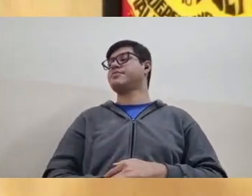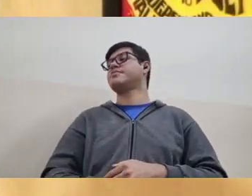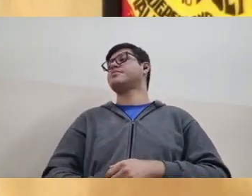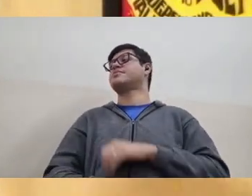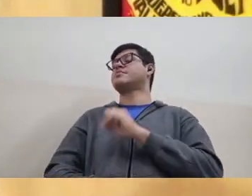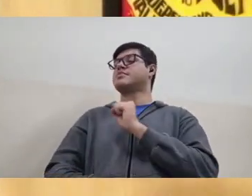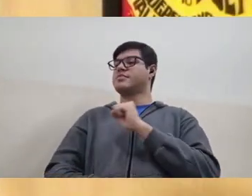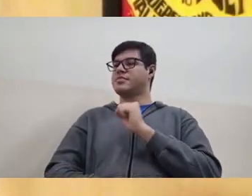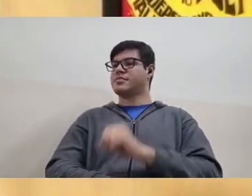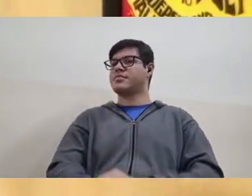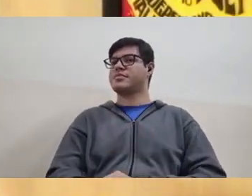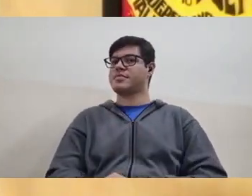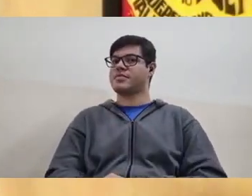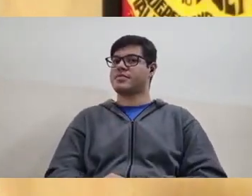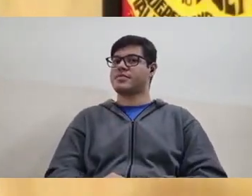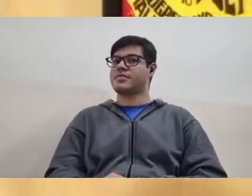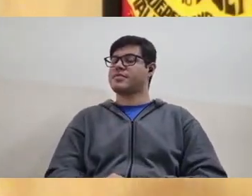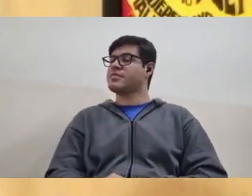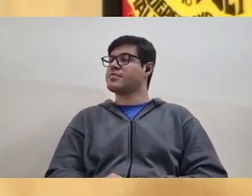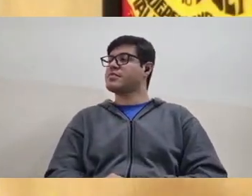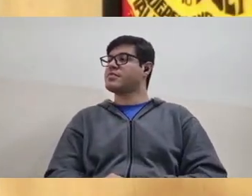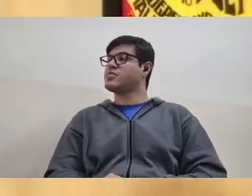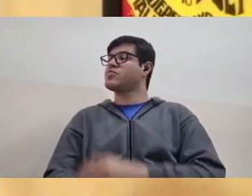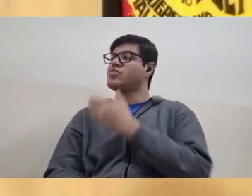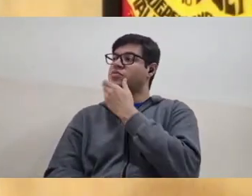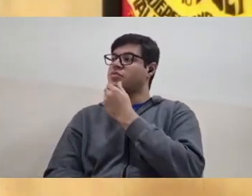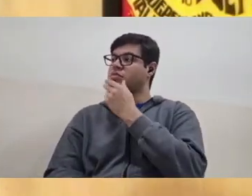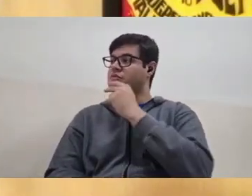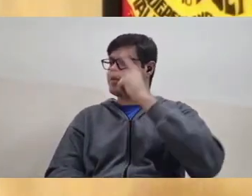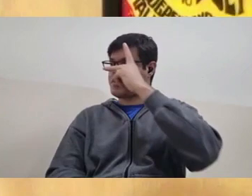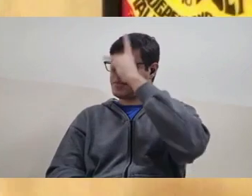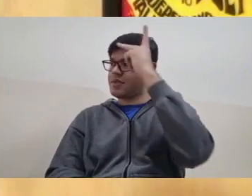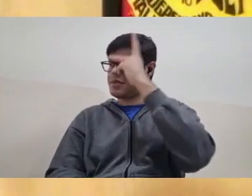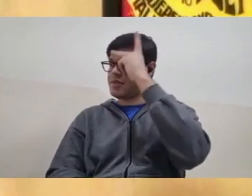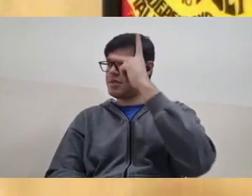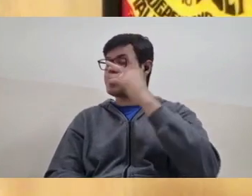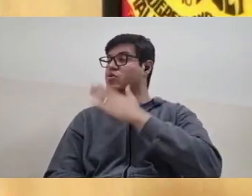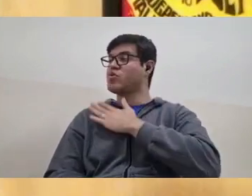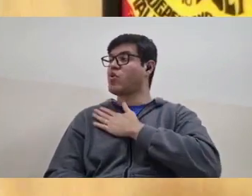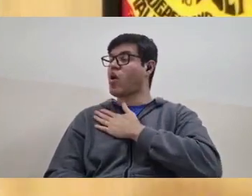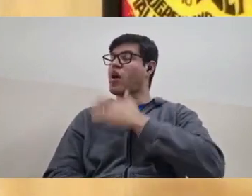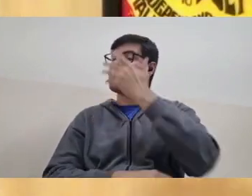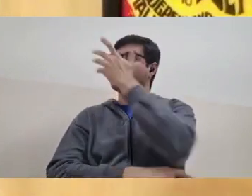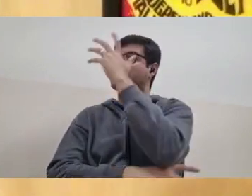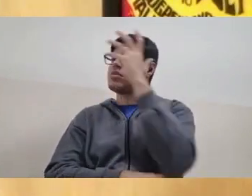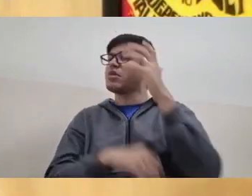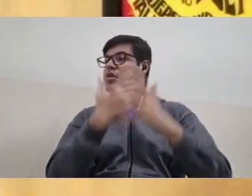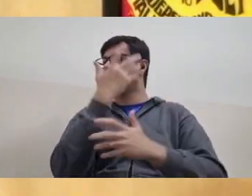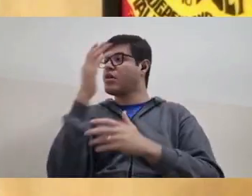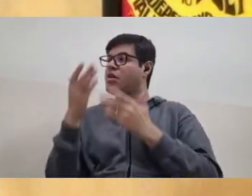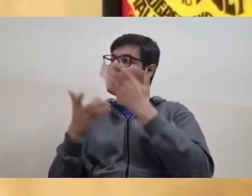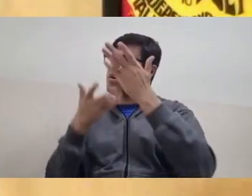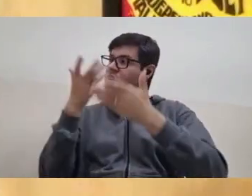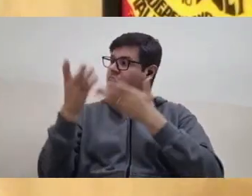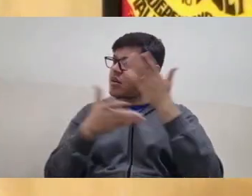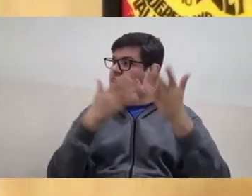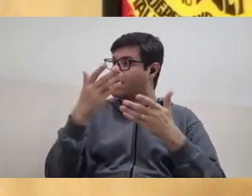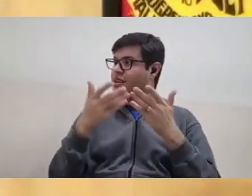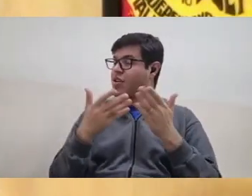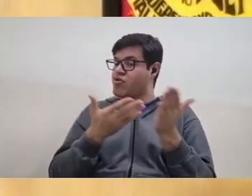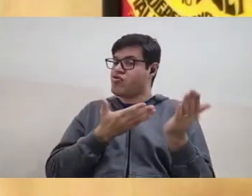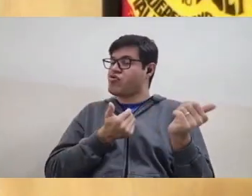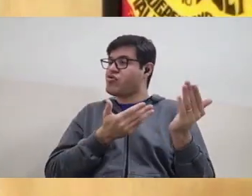é jovem ainda, né, o prefeito, que ele prima muito pelo meio ambiente. A gente vê que quanto mais